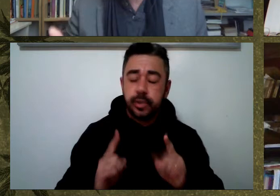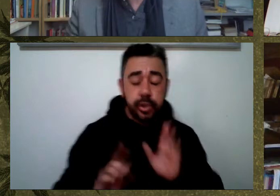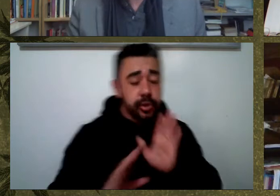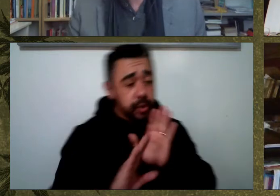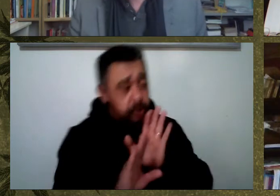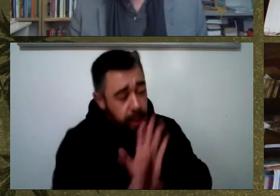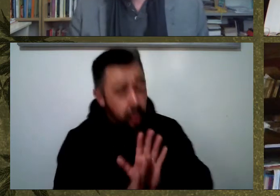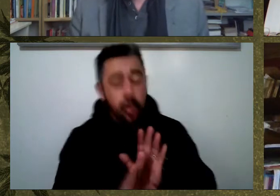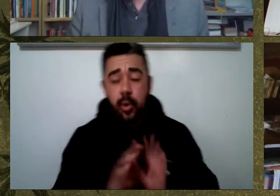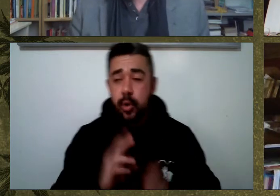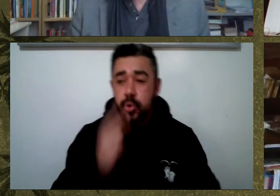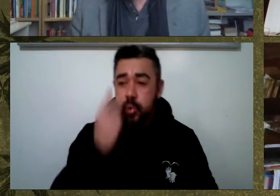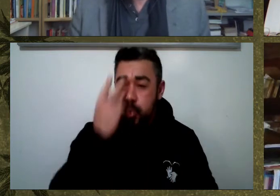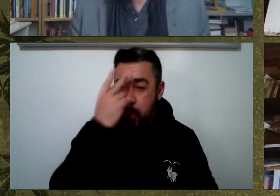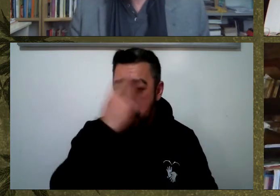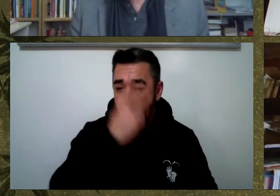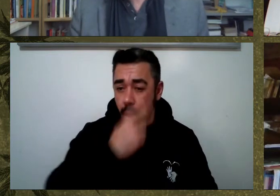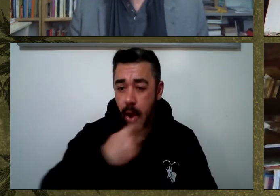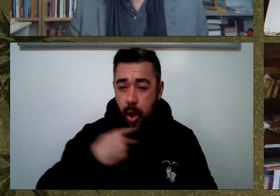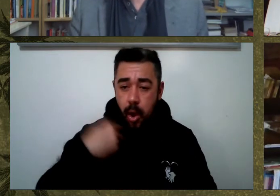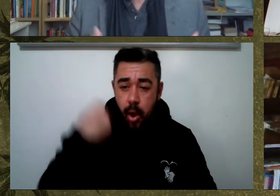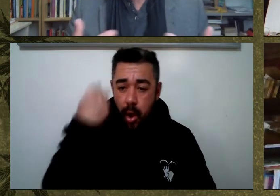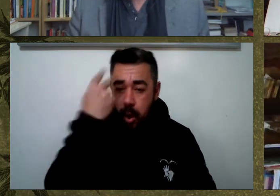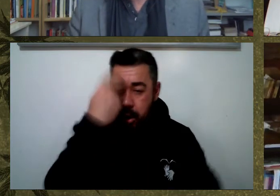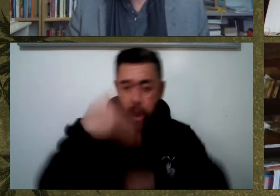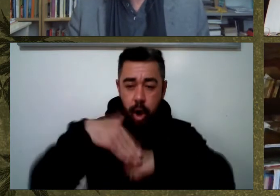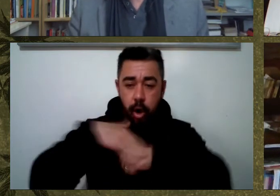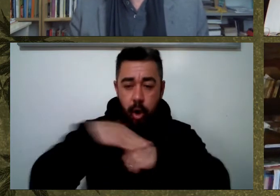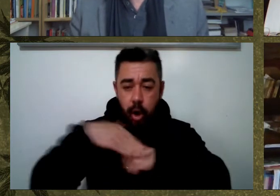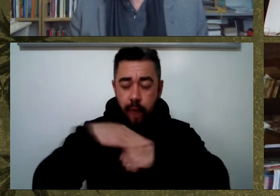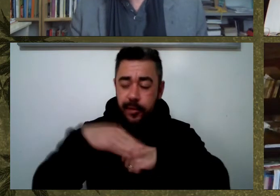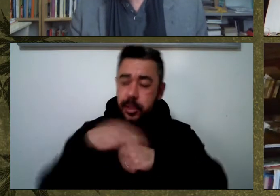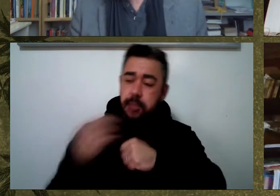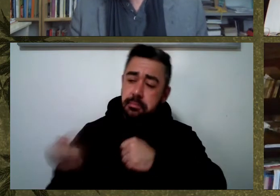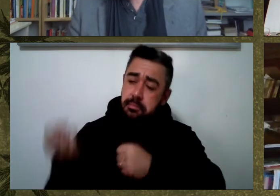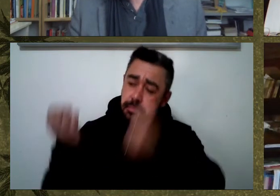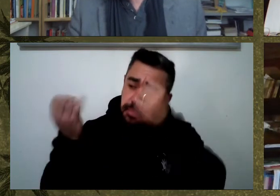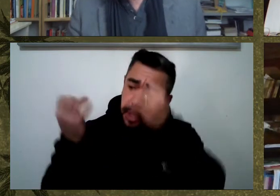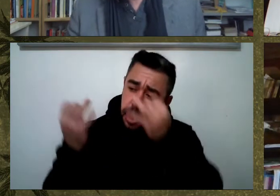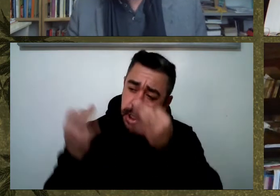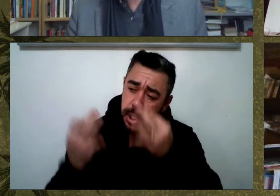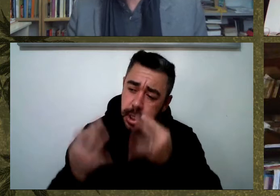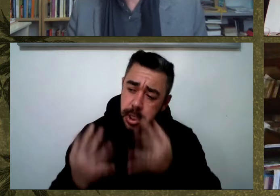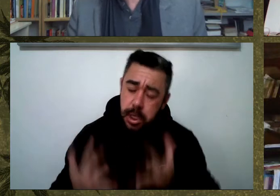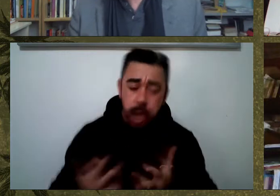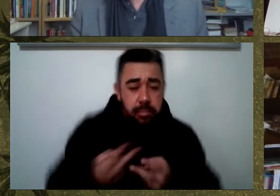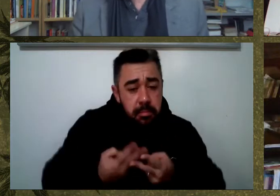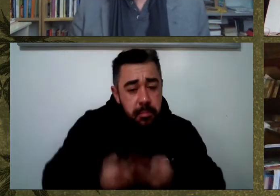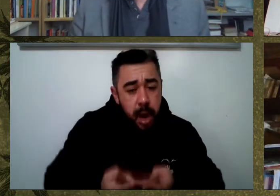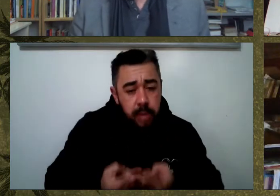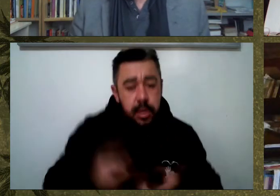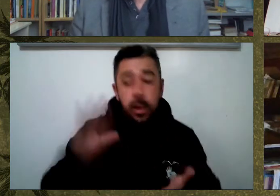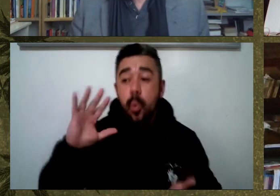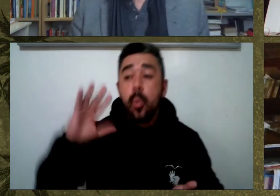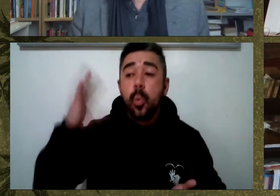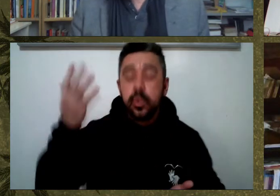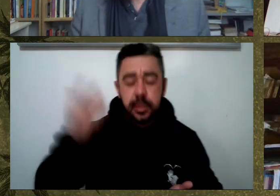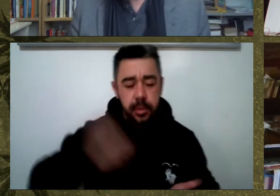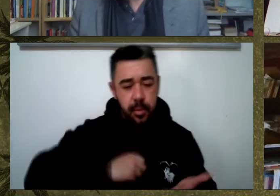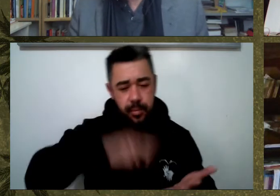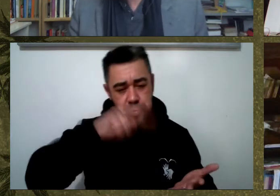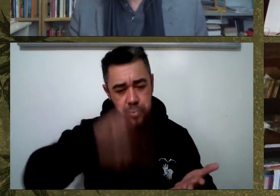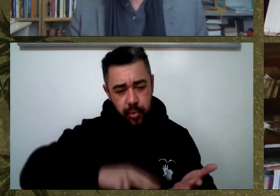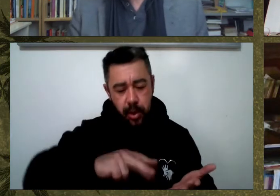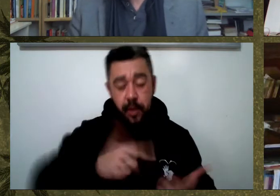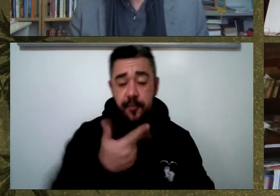quase 2 horas conversando e ele explicando pacientemente o que houve em Portugal nesses